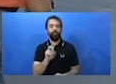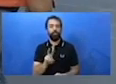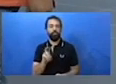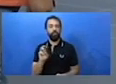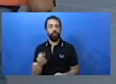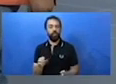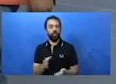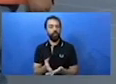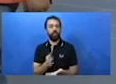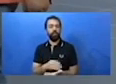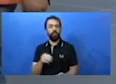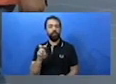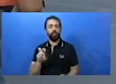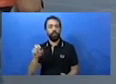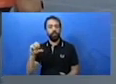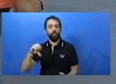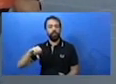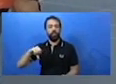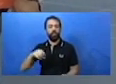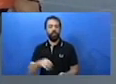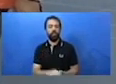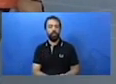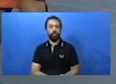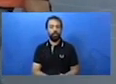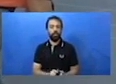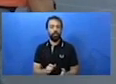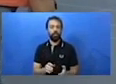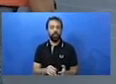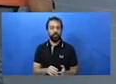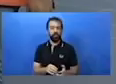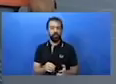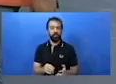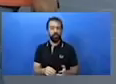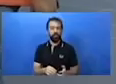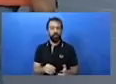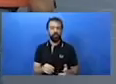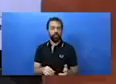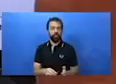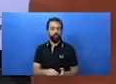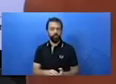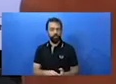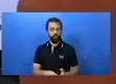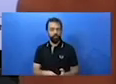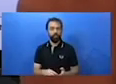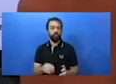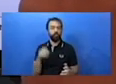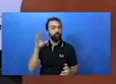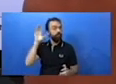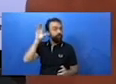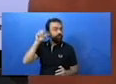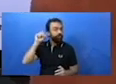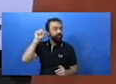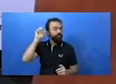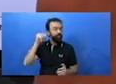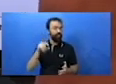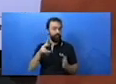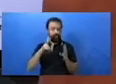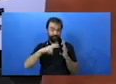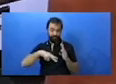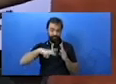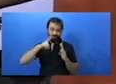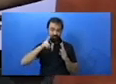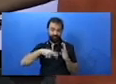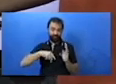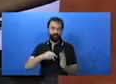página 59 e nós vamos fazer o encaminhamento para a unidade 13, que é ouvir e praticar a leitura do